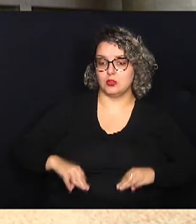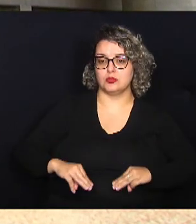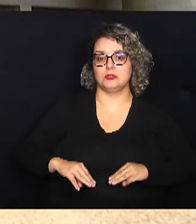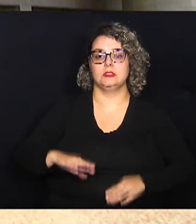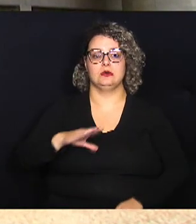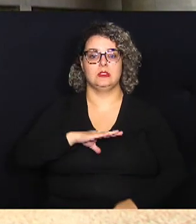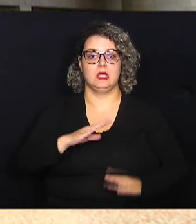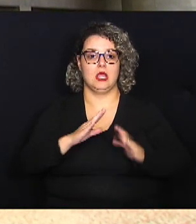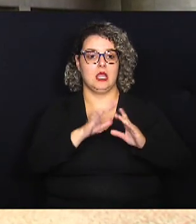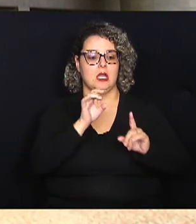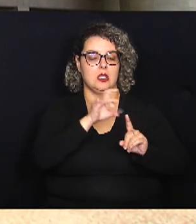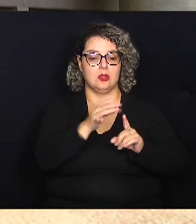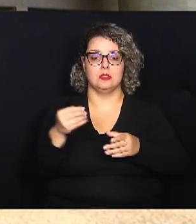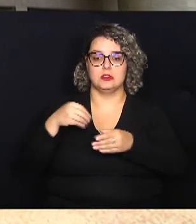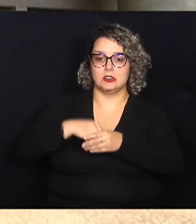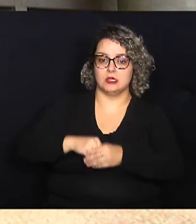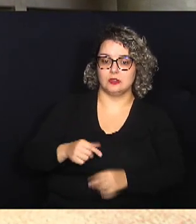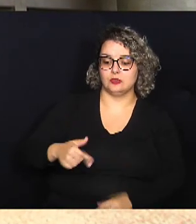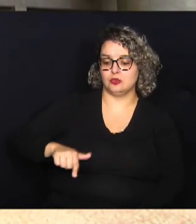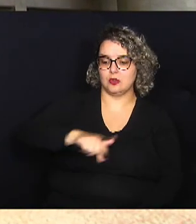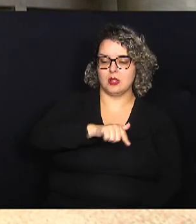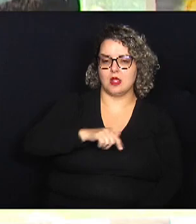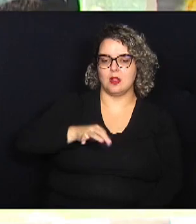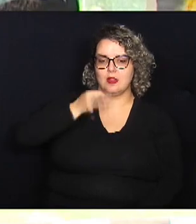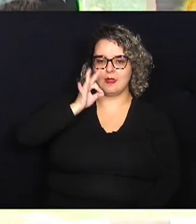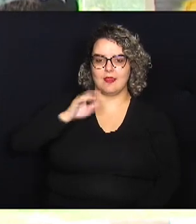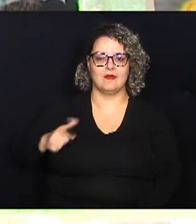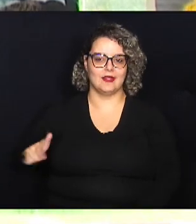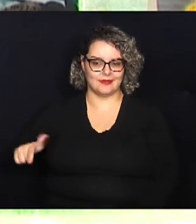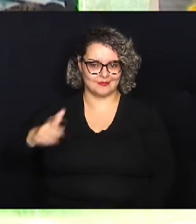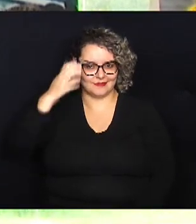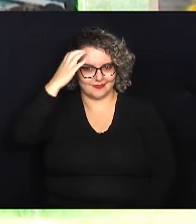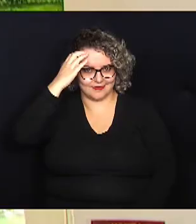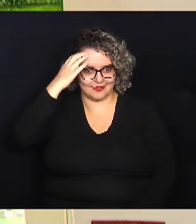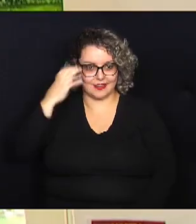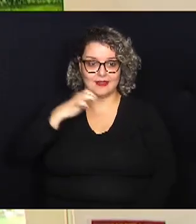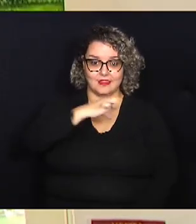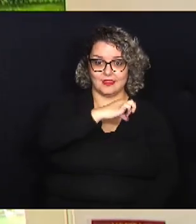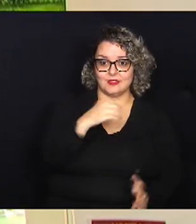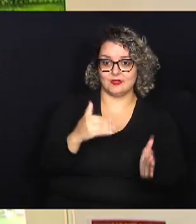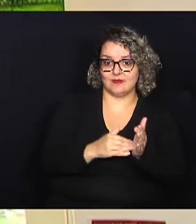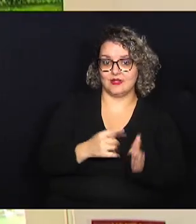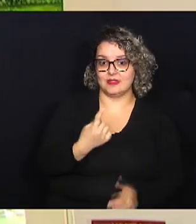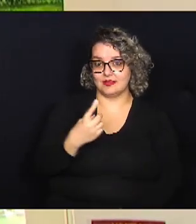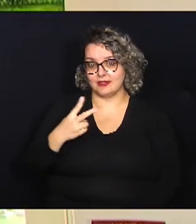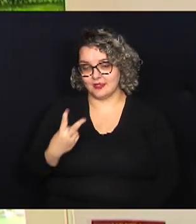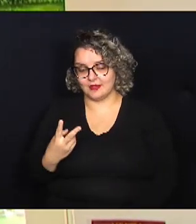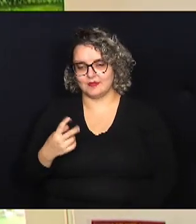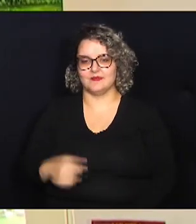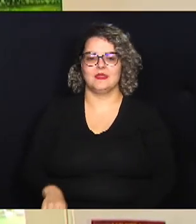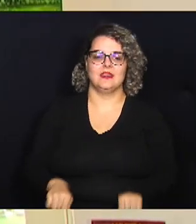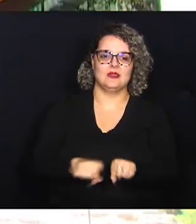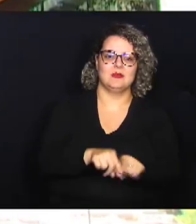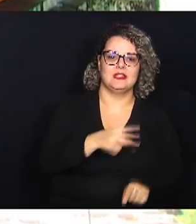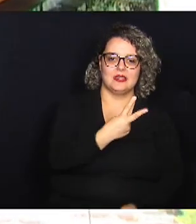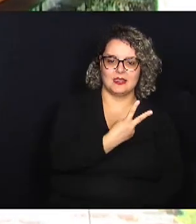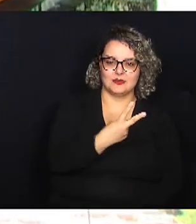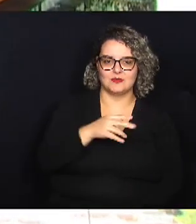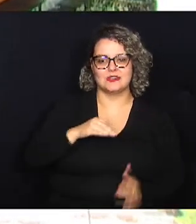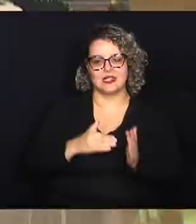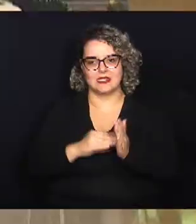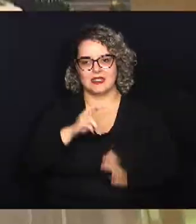Vidro, dentro do Lago do Café, no Taquaral, das 9 ao meio-dia e das 2 às 5 da tarde.